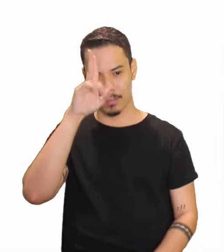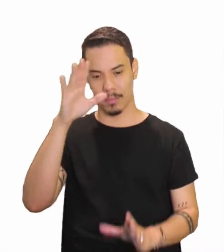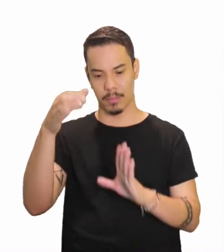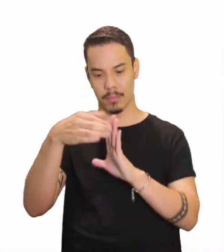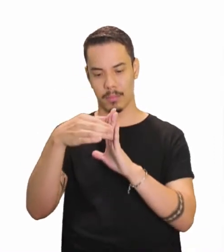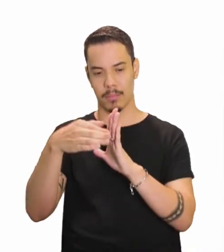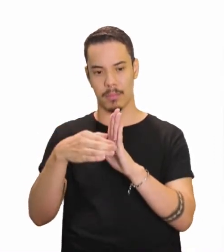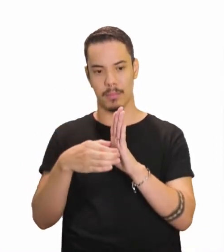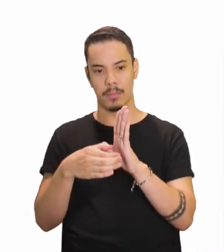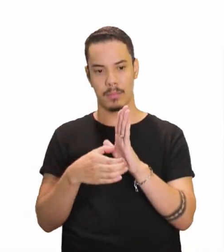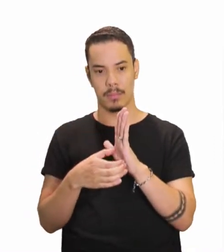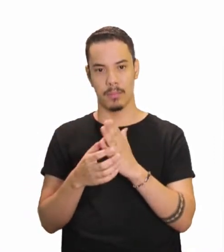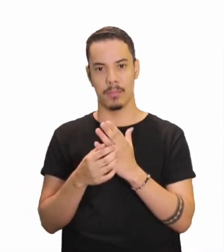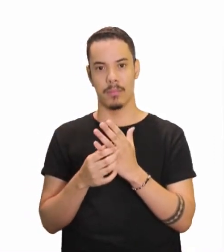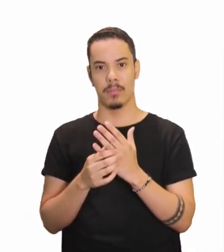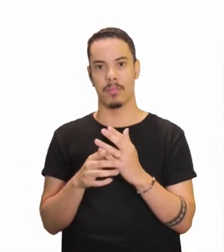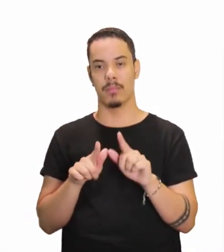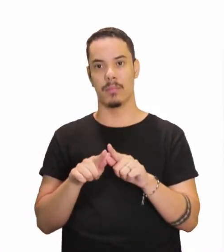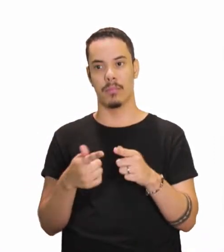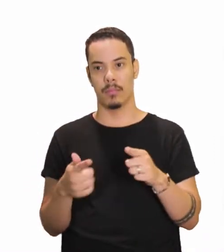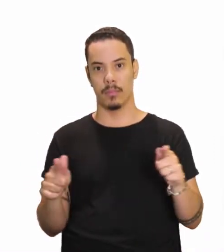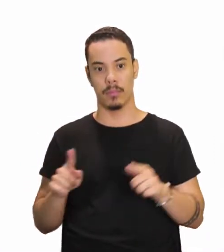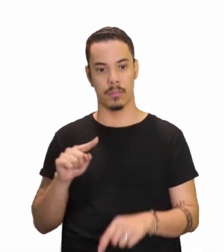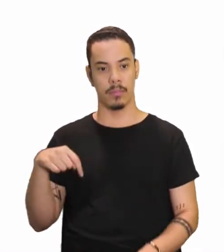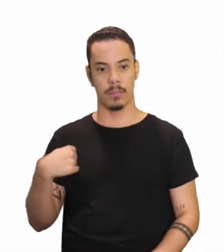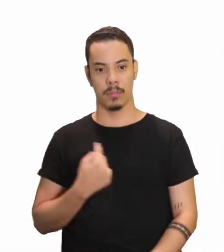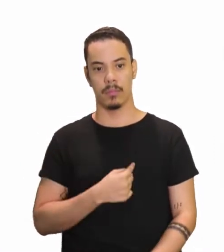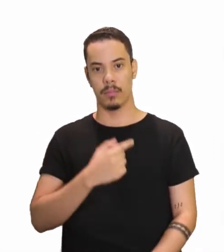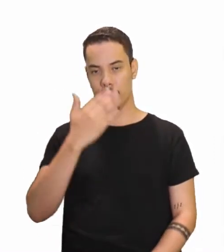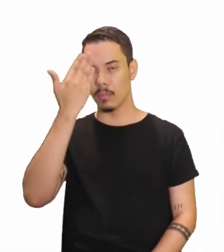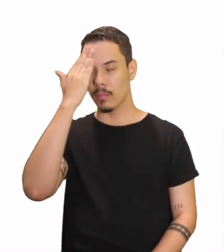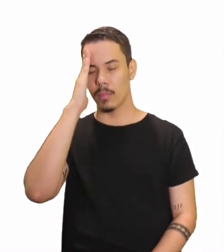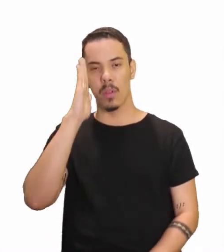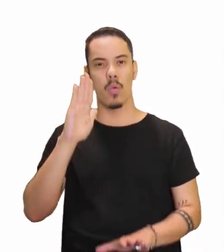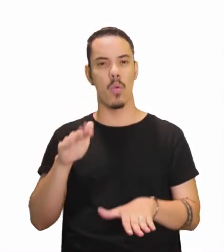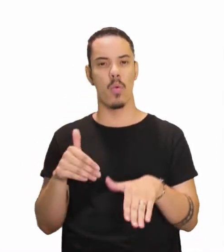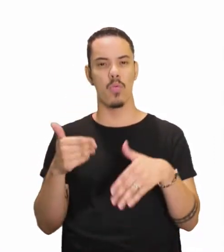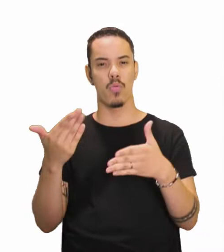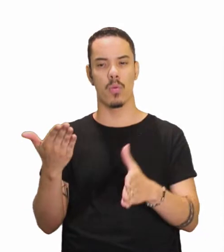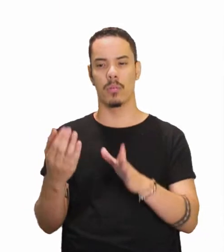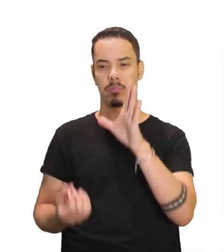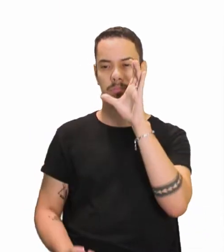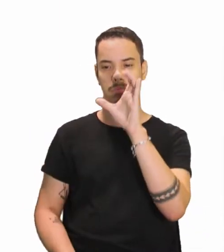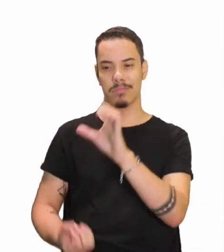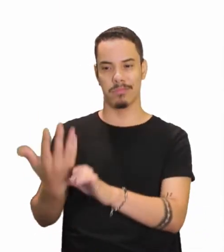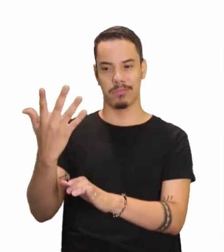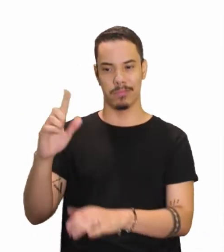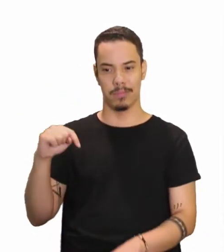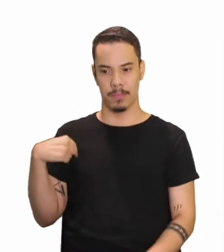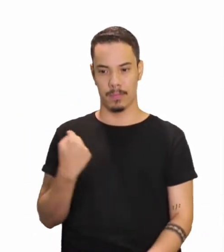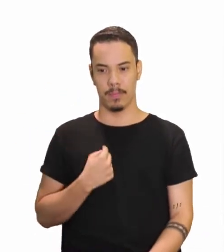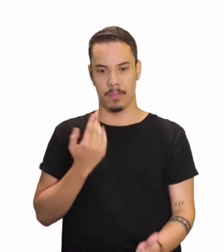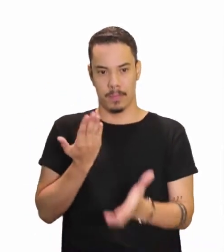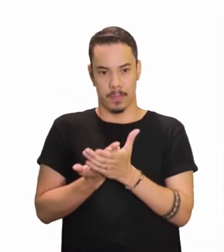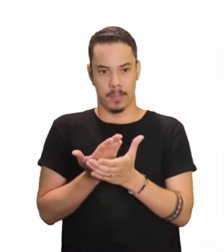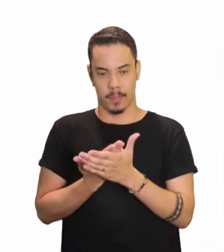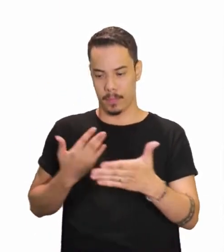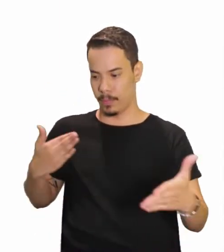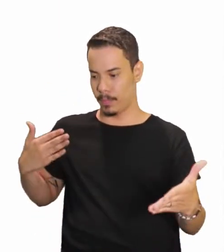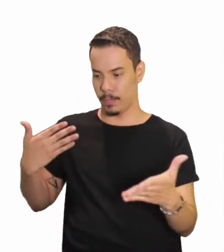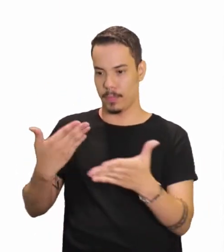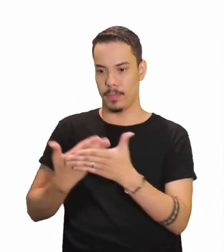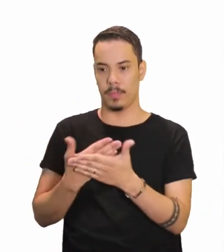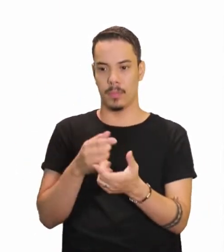da gramática para entender de que momento gramatical nós vamos ali estudar